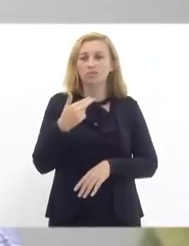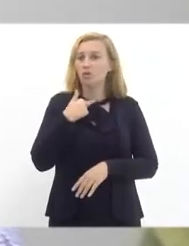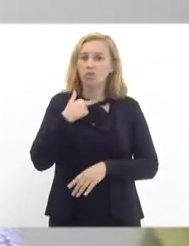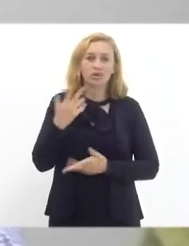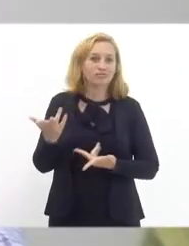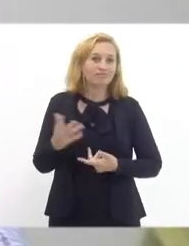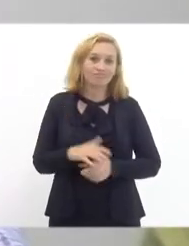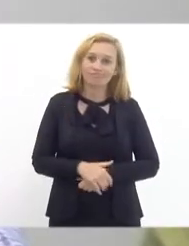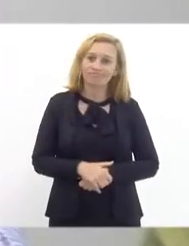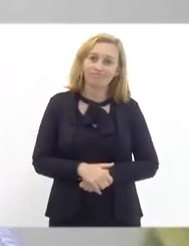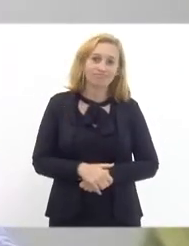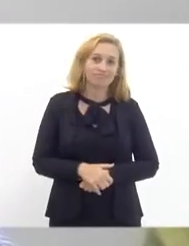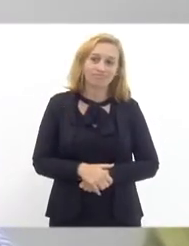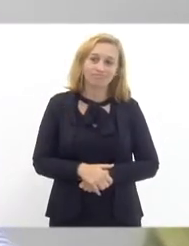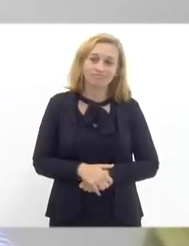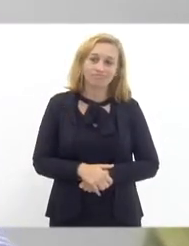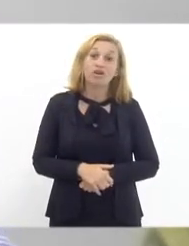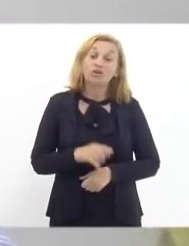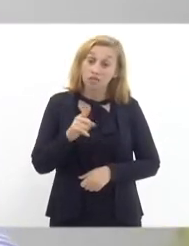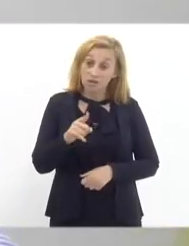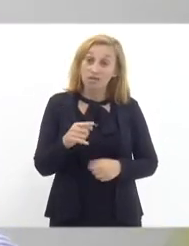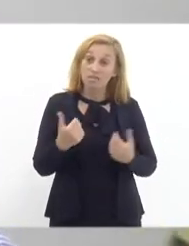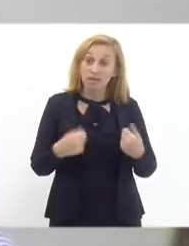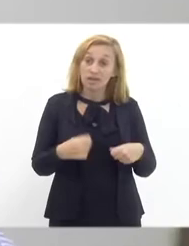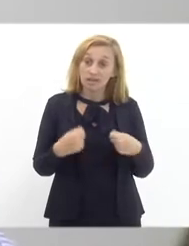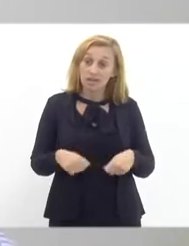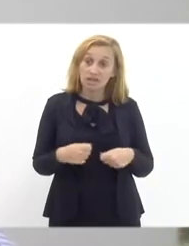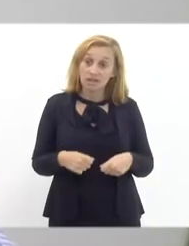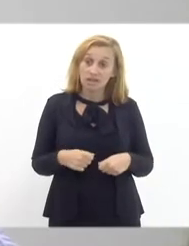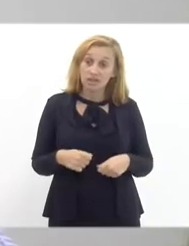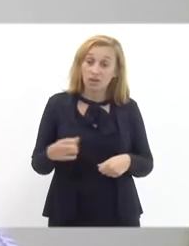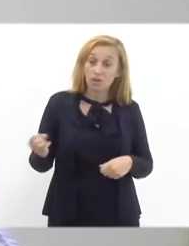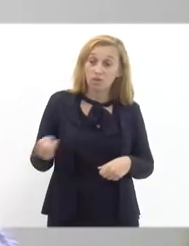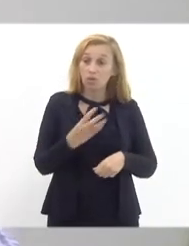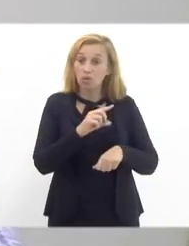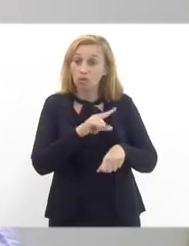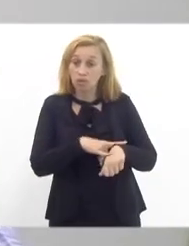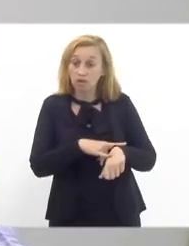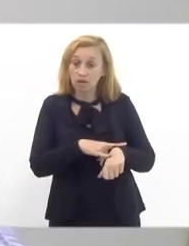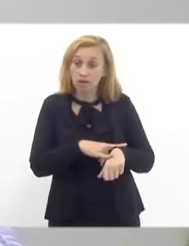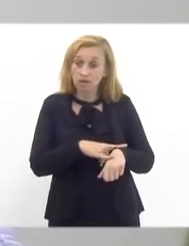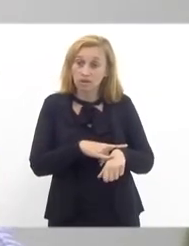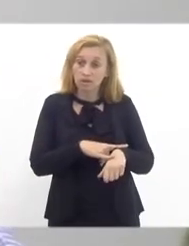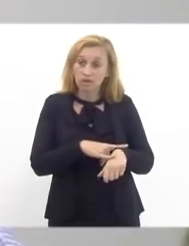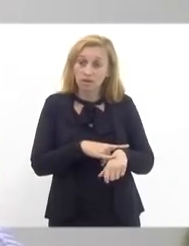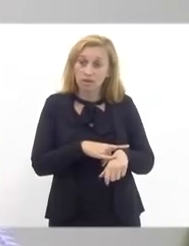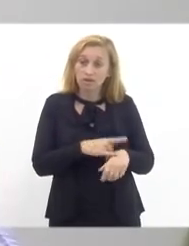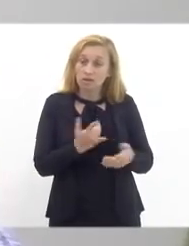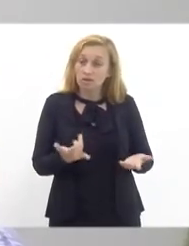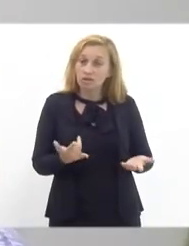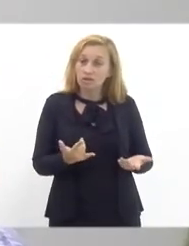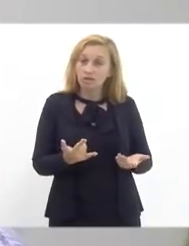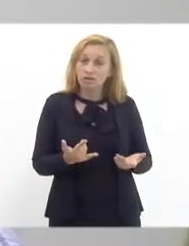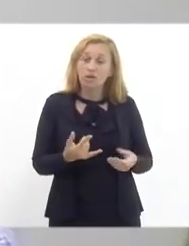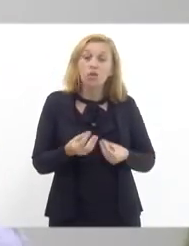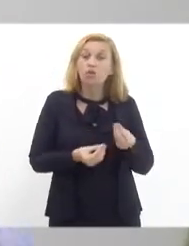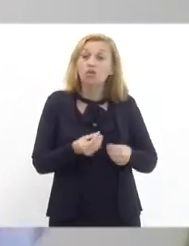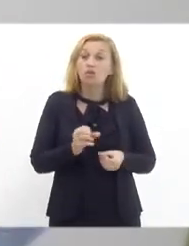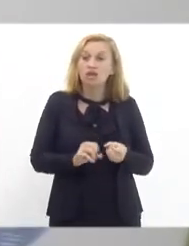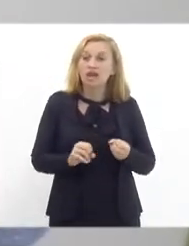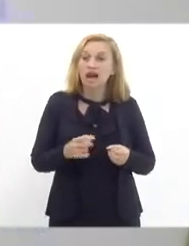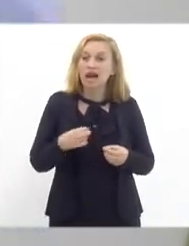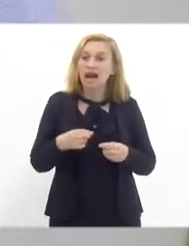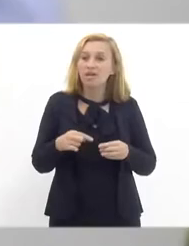pensar. Você tem que botar um banheiro novo. Vamos botar um banheiro no canto com ventilação forçada. E como é que você vai fazer? Ah, vou